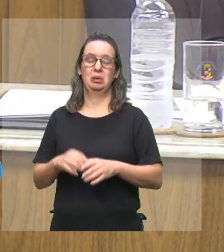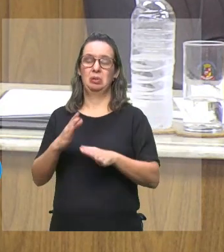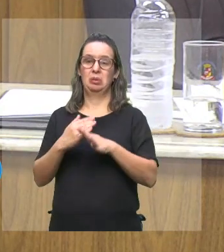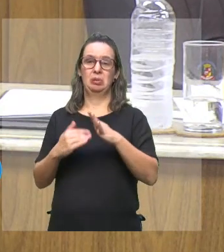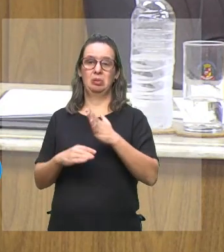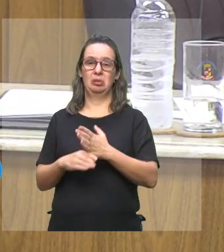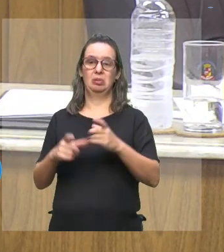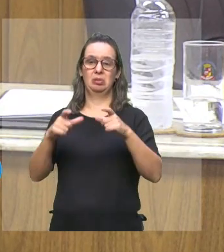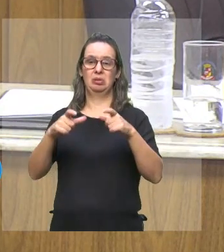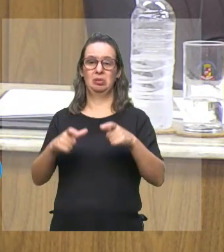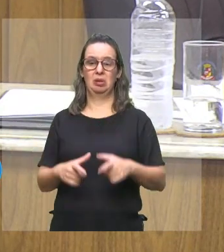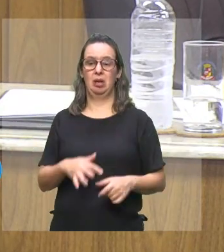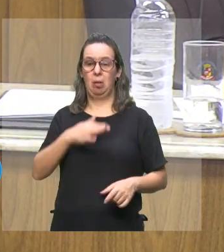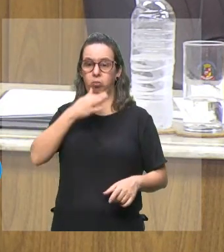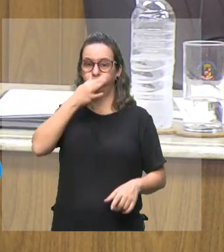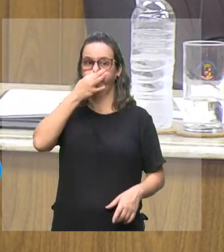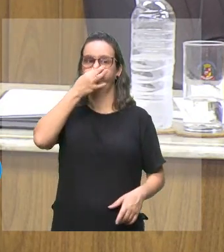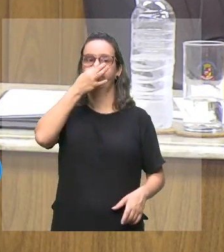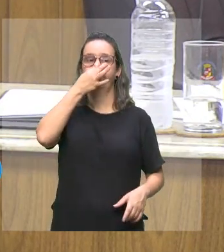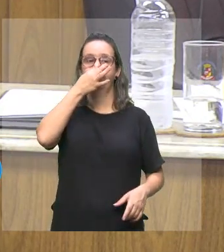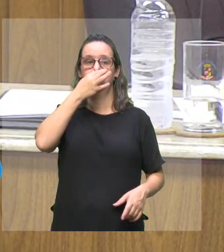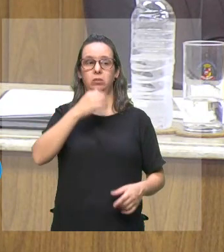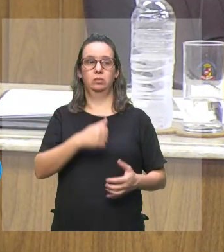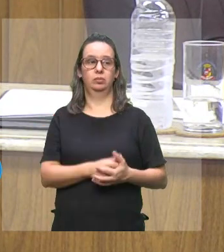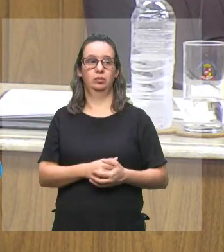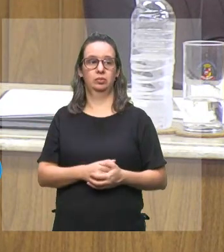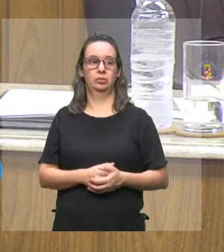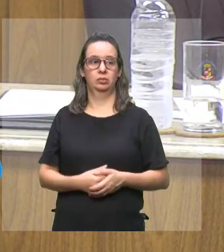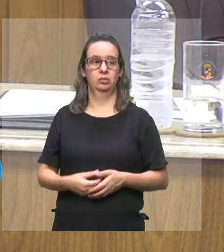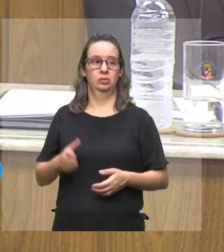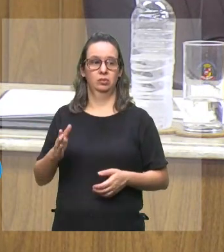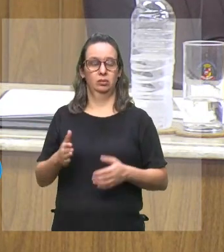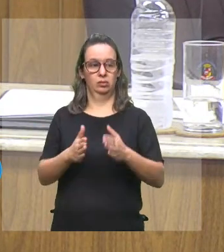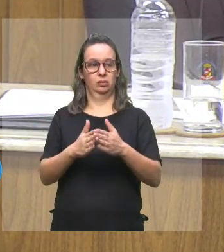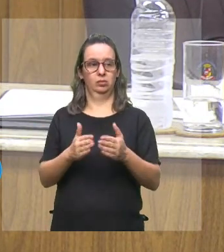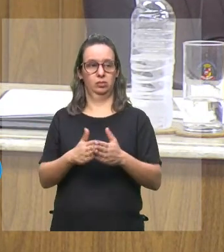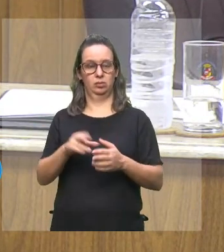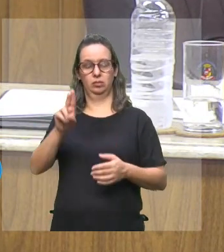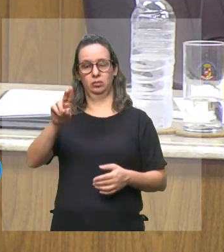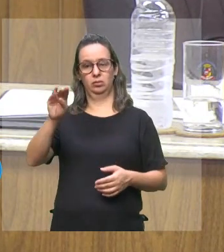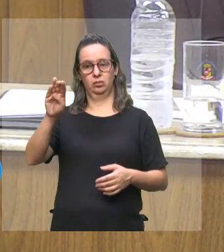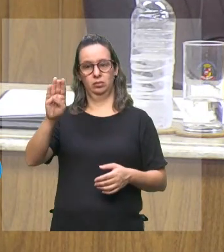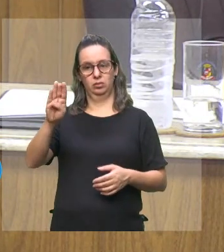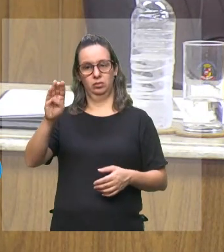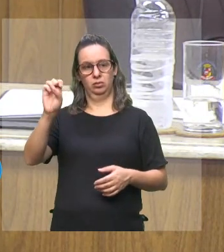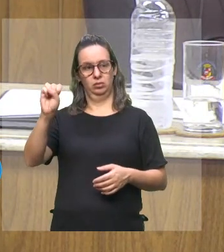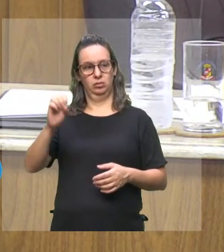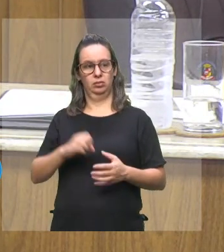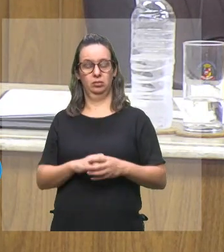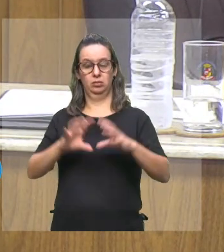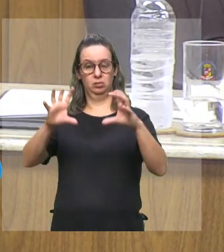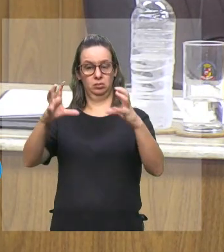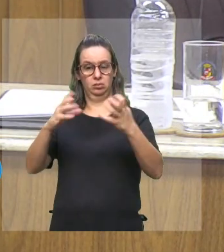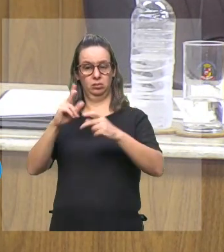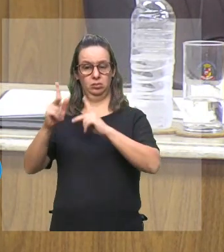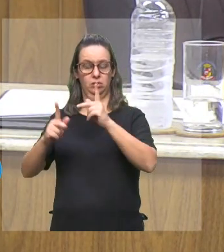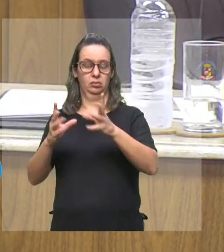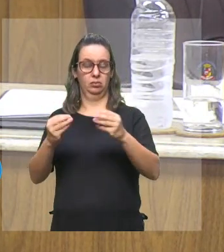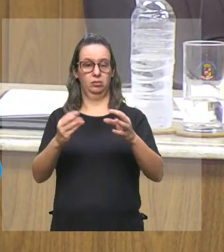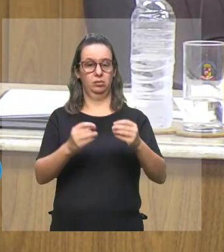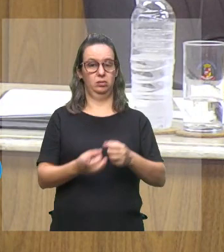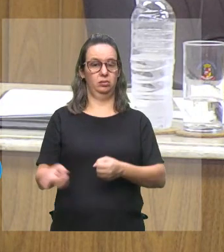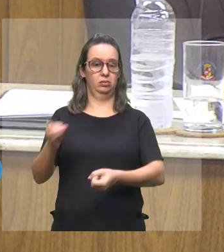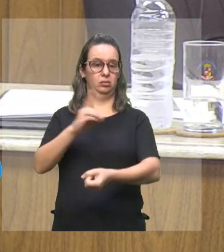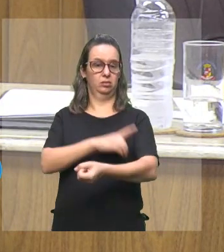gente viu um esforço do Poder Executivo aí de abrir algumas unidades de saúde justamente para atender essa população que está com dengue. A gente viu